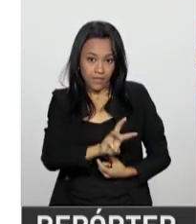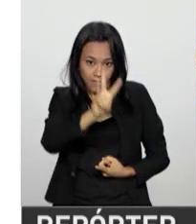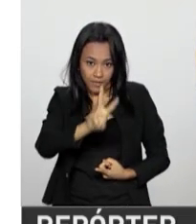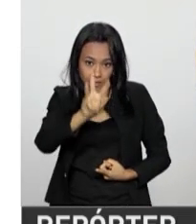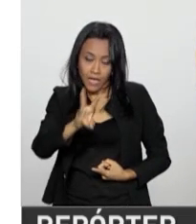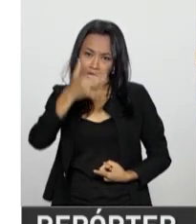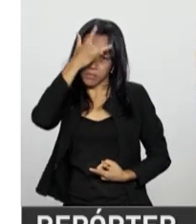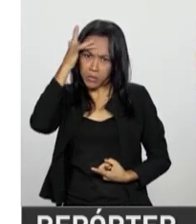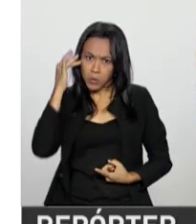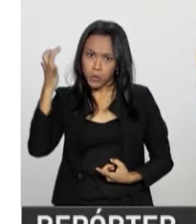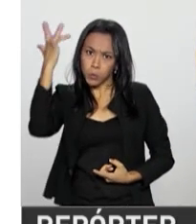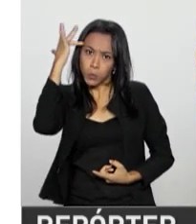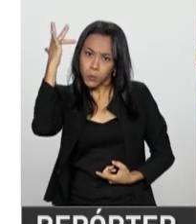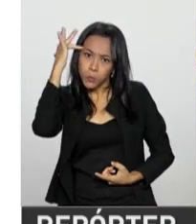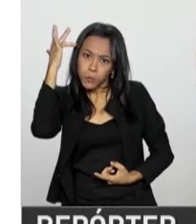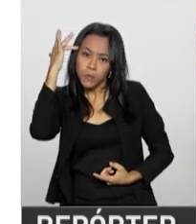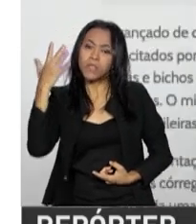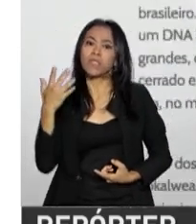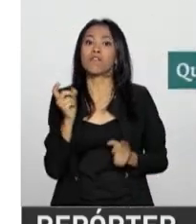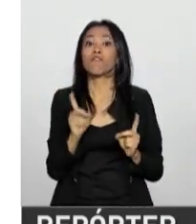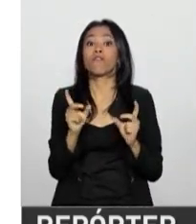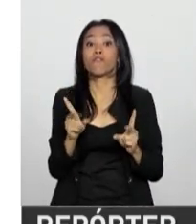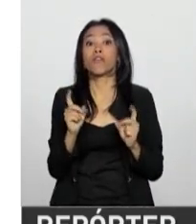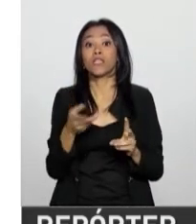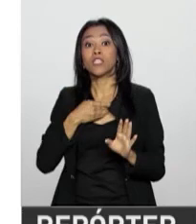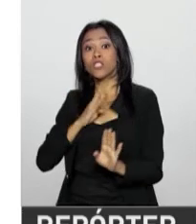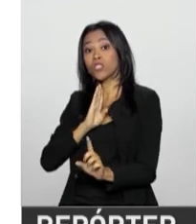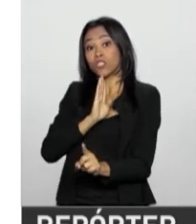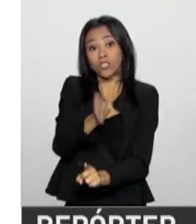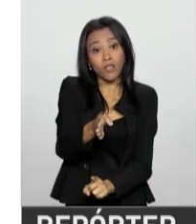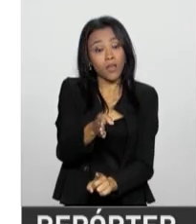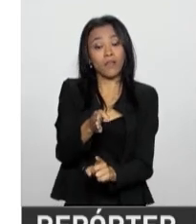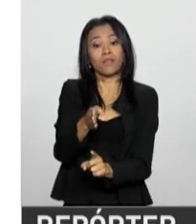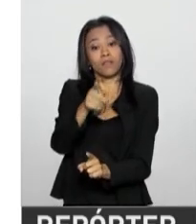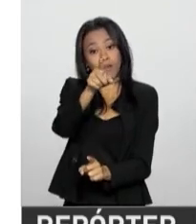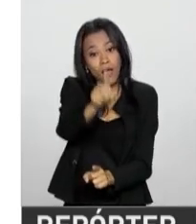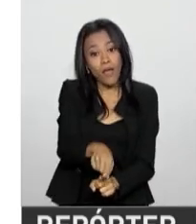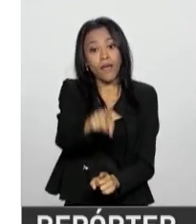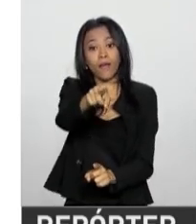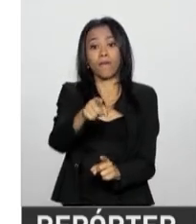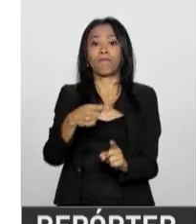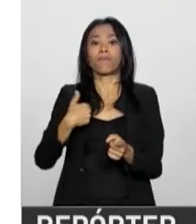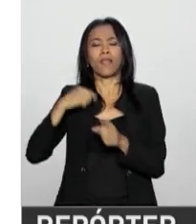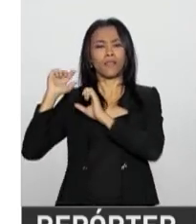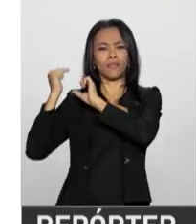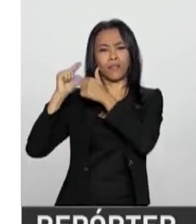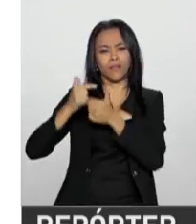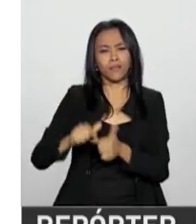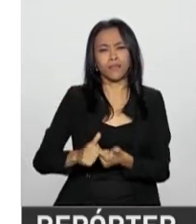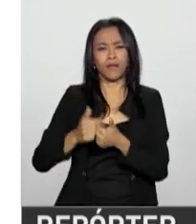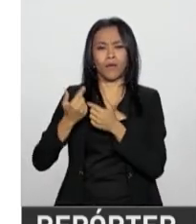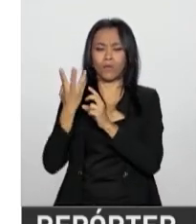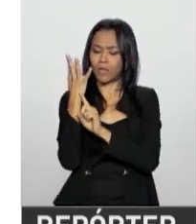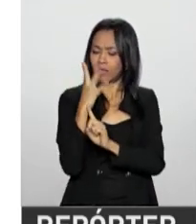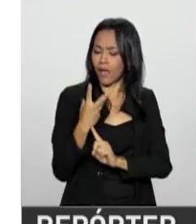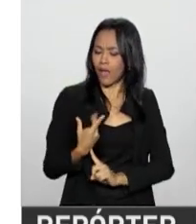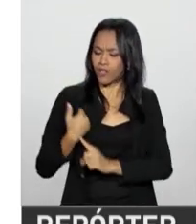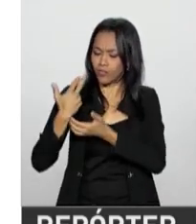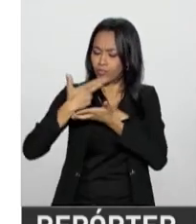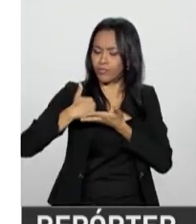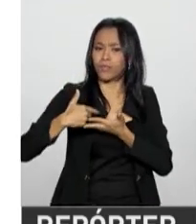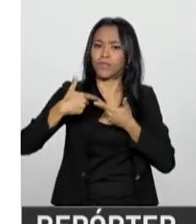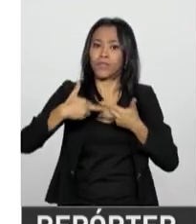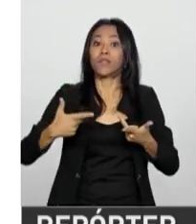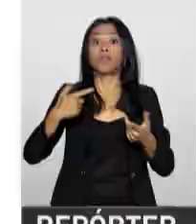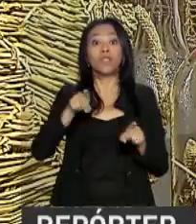mestres artesãos promovem a venda direta dos produtos numa aliança entre a tradição do artesanato ea modernidade